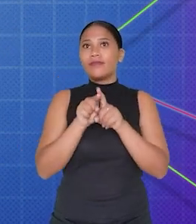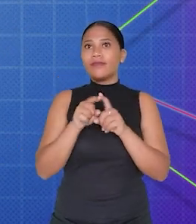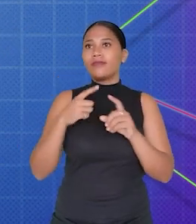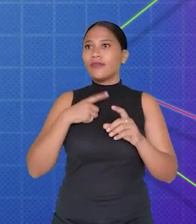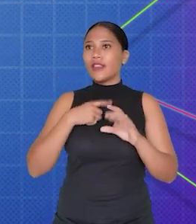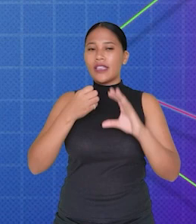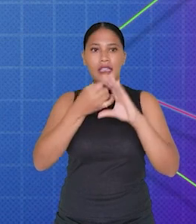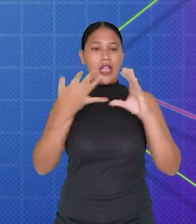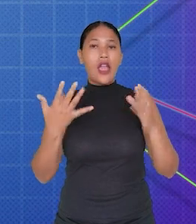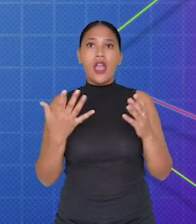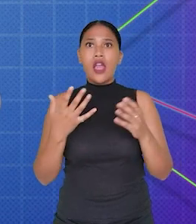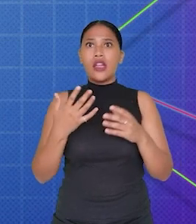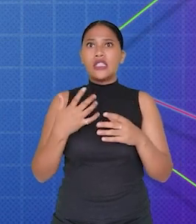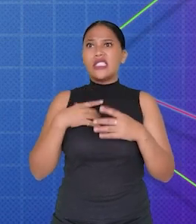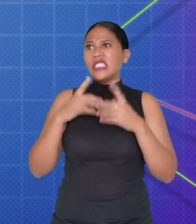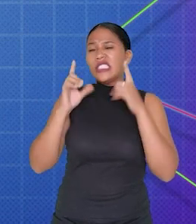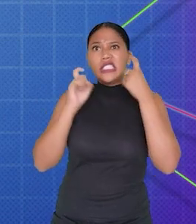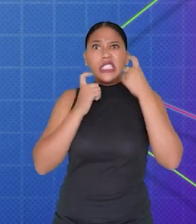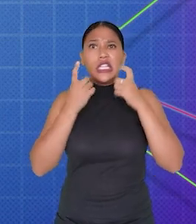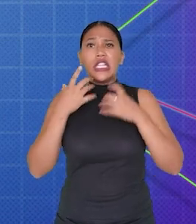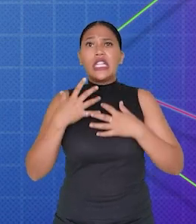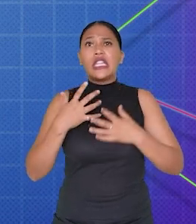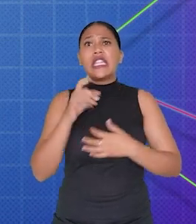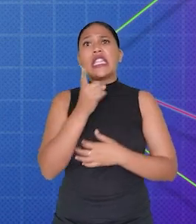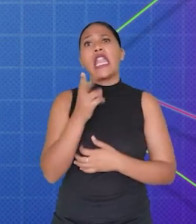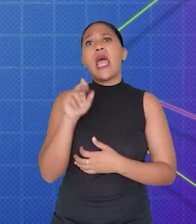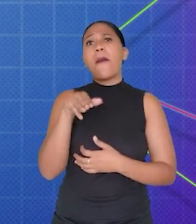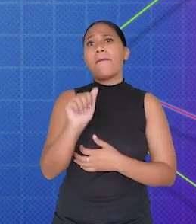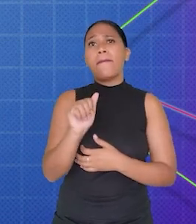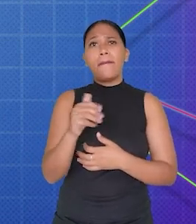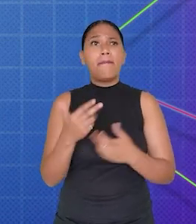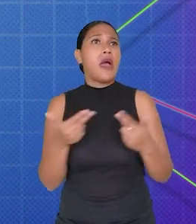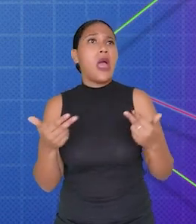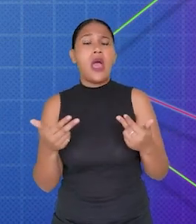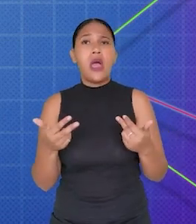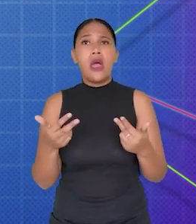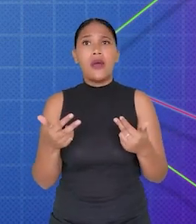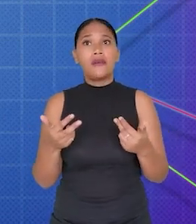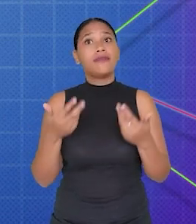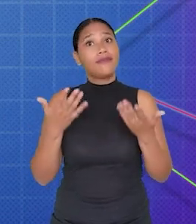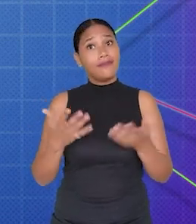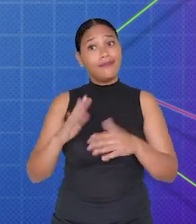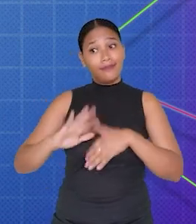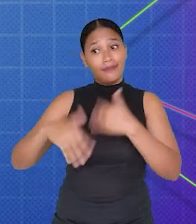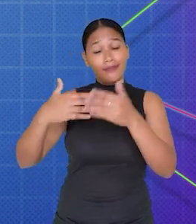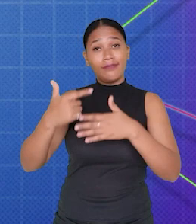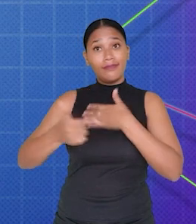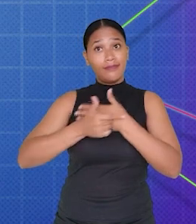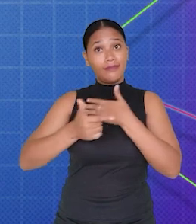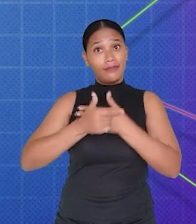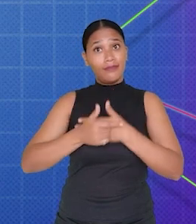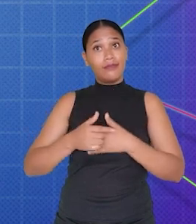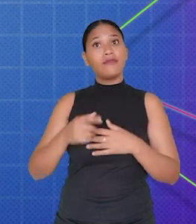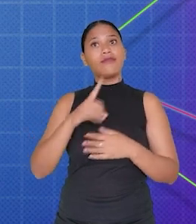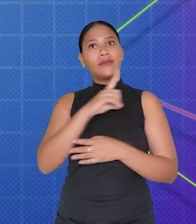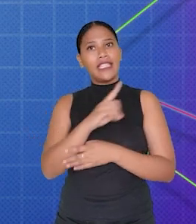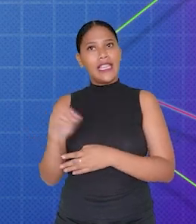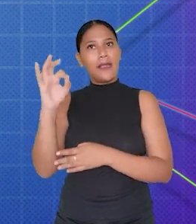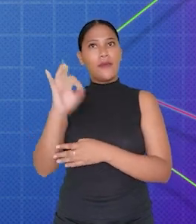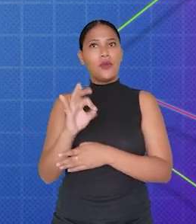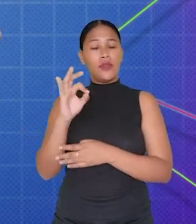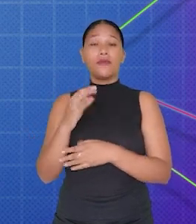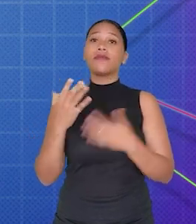carismáticos, conflitos dramáticos ou outros elementos que mantenham a atenção do jogador. Desenvolver personagens